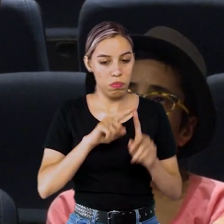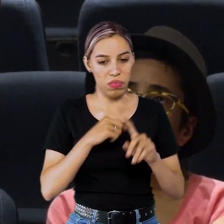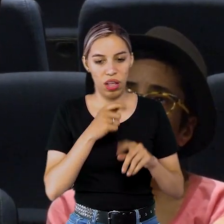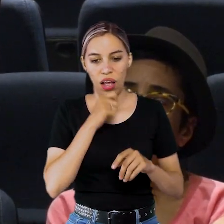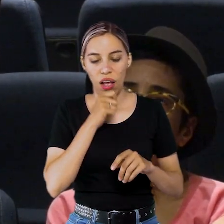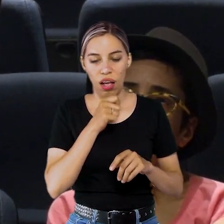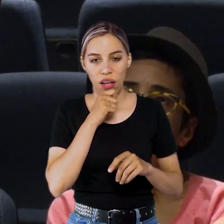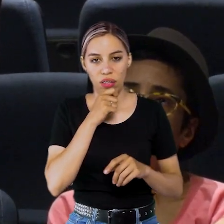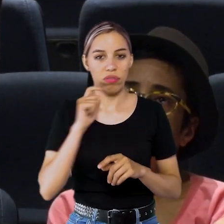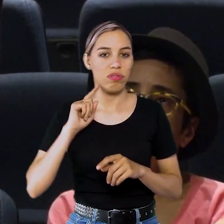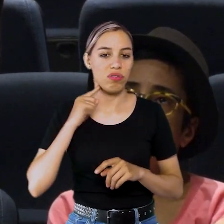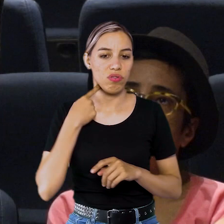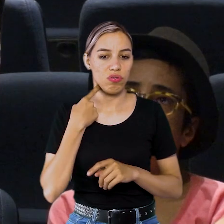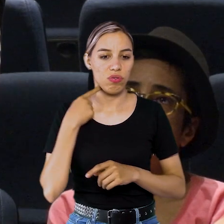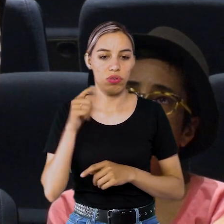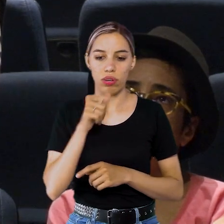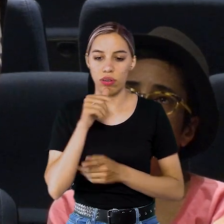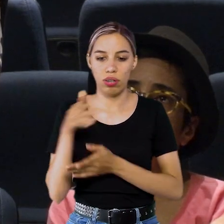contamina os rios,